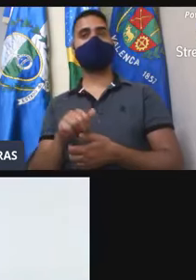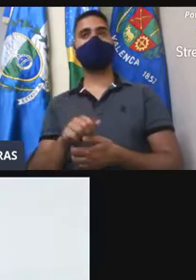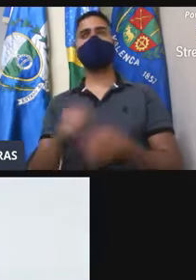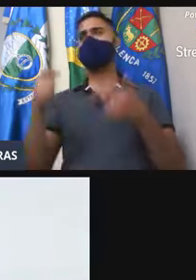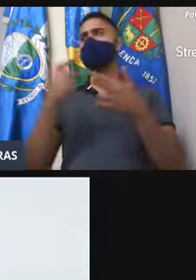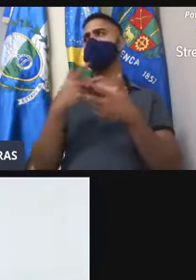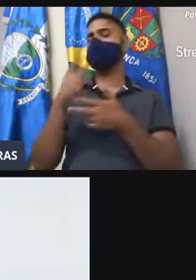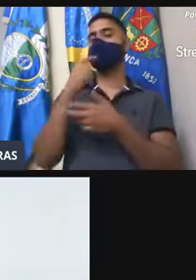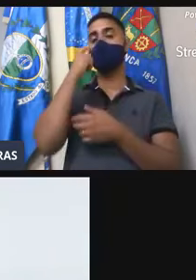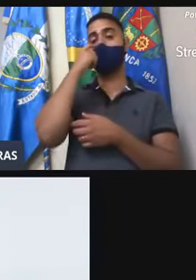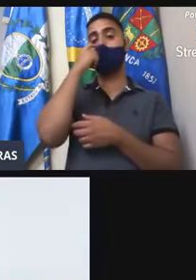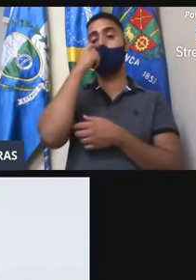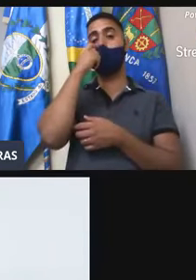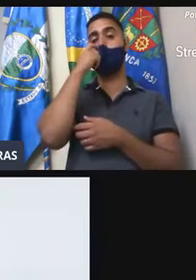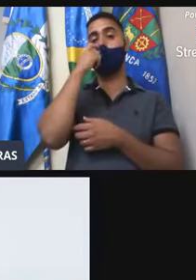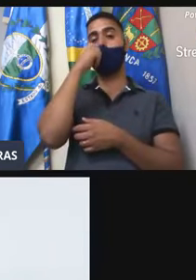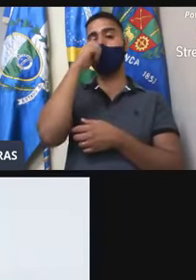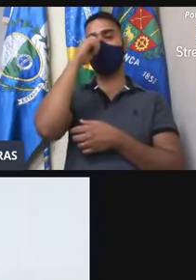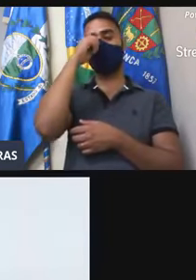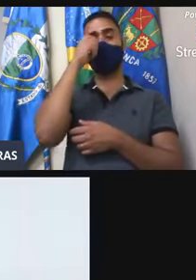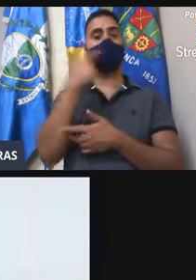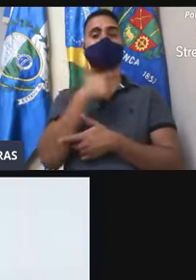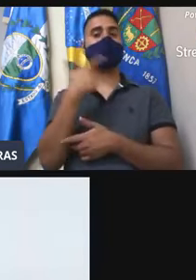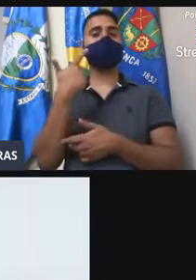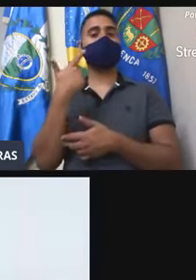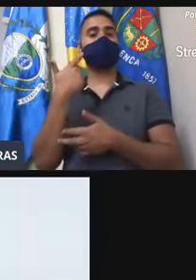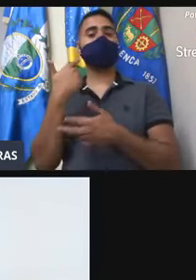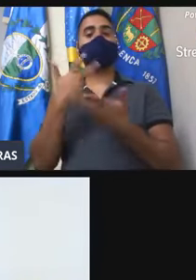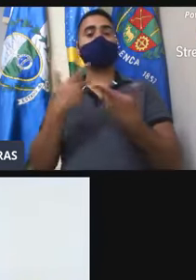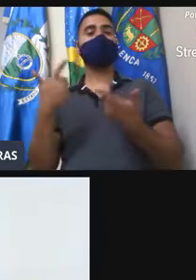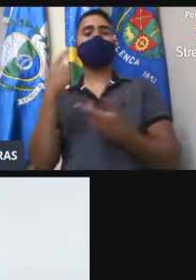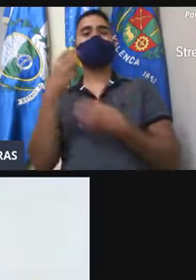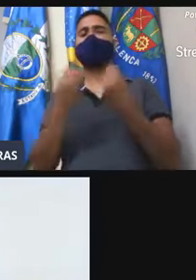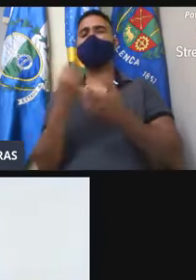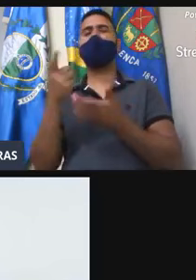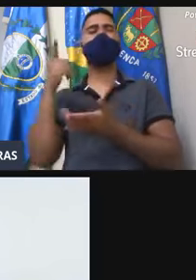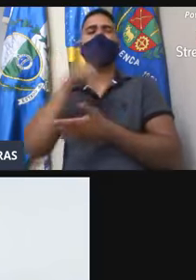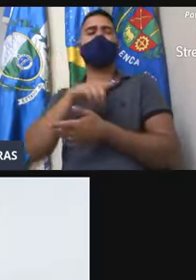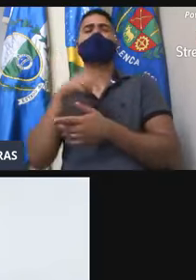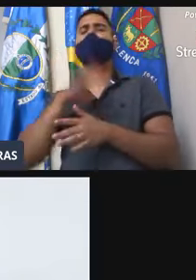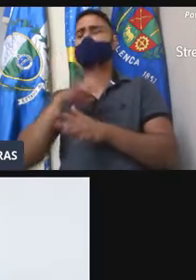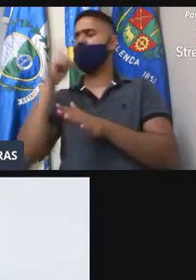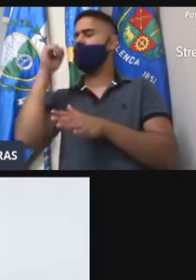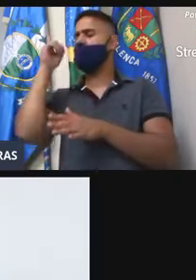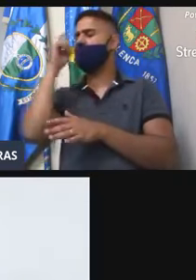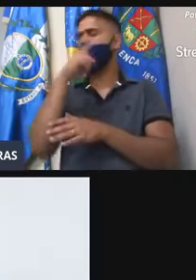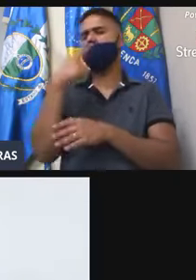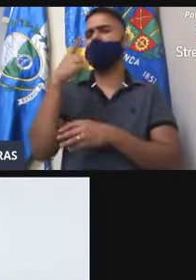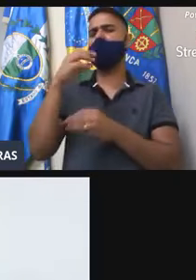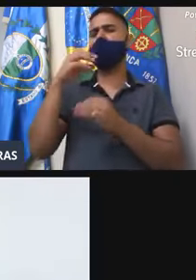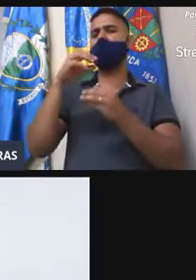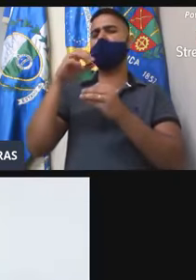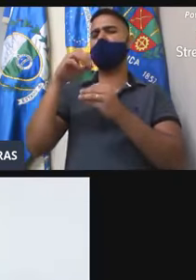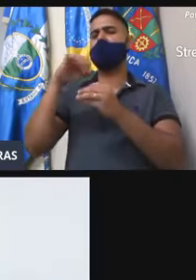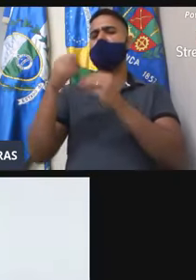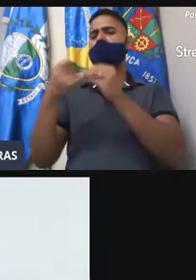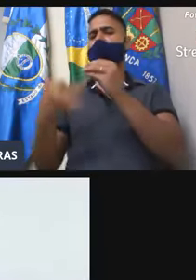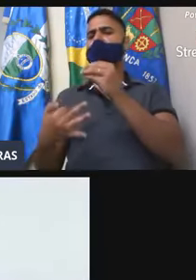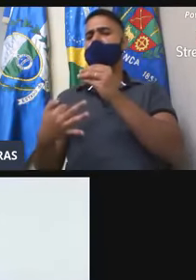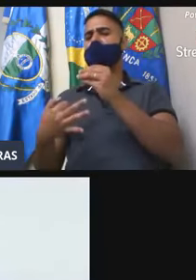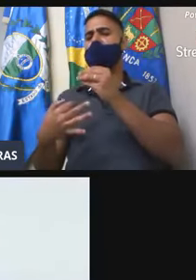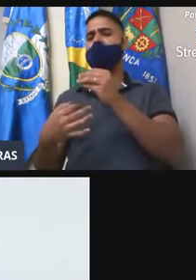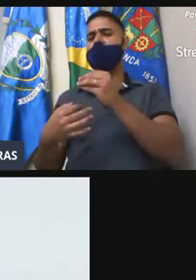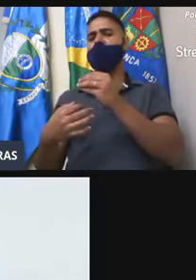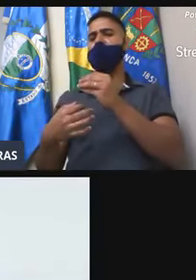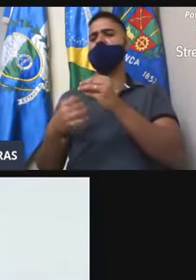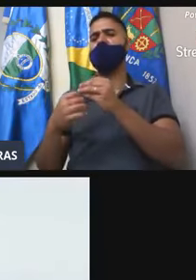realmente seria impossível de acontecer. Por mais que tenha dificuldades, isso não justifica transferir dívida para um outro